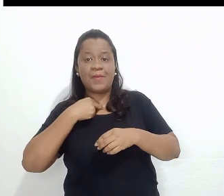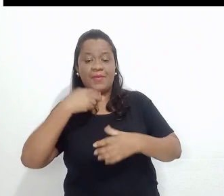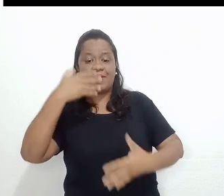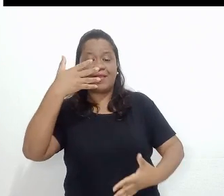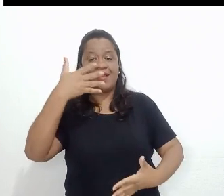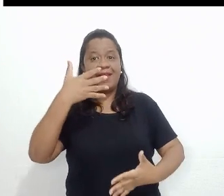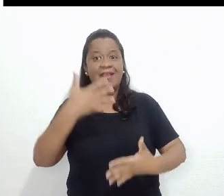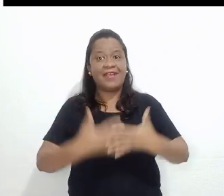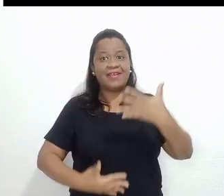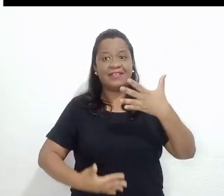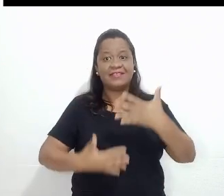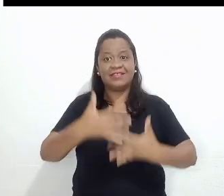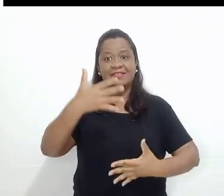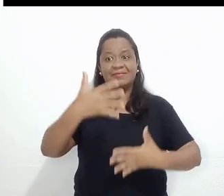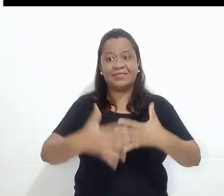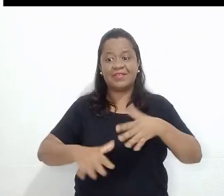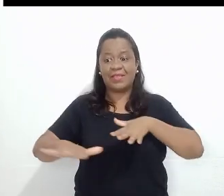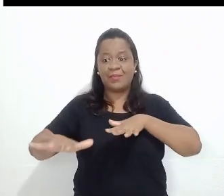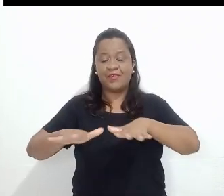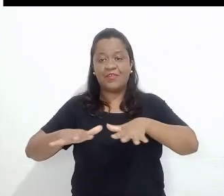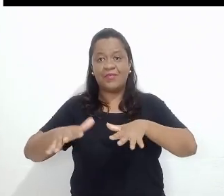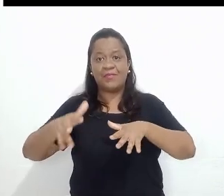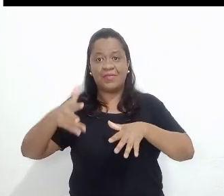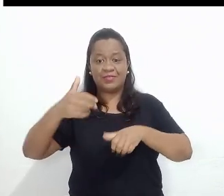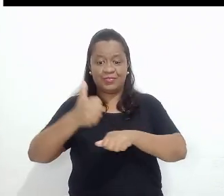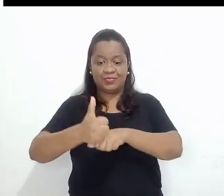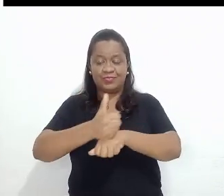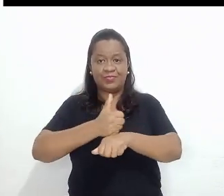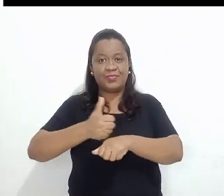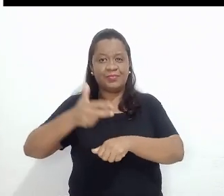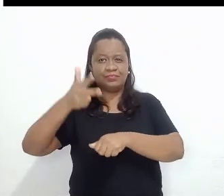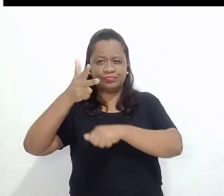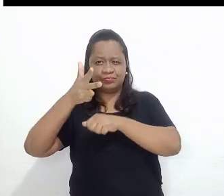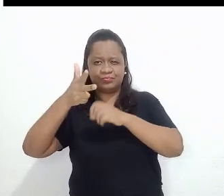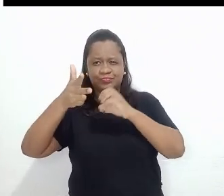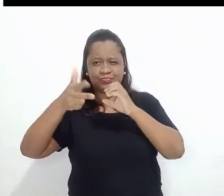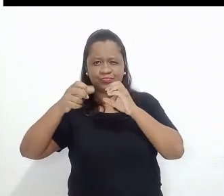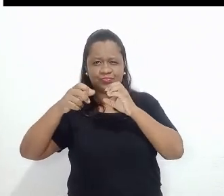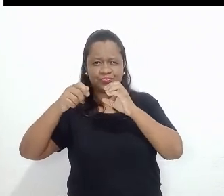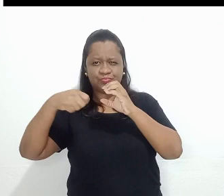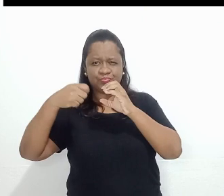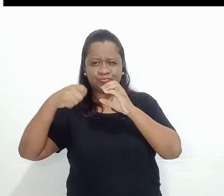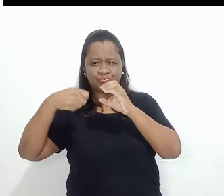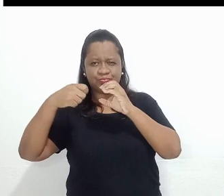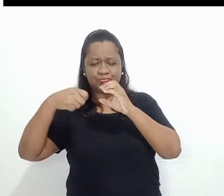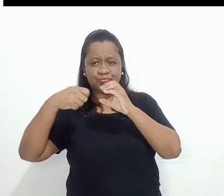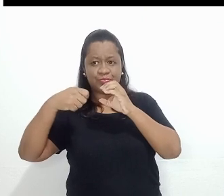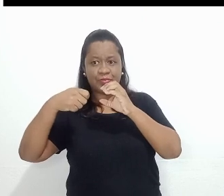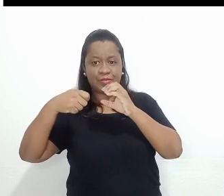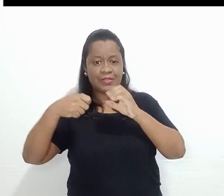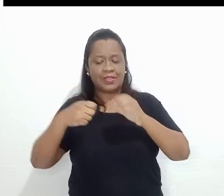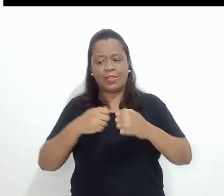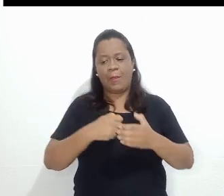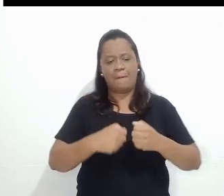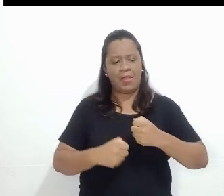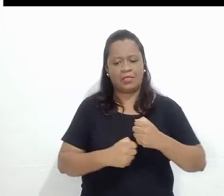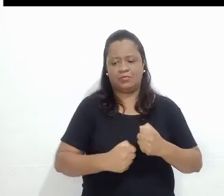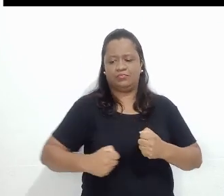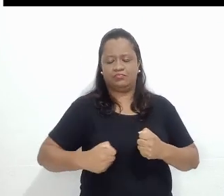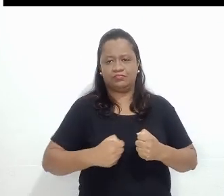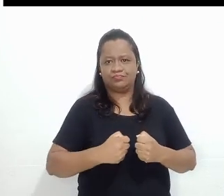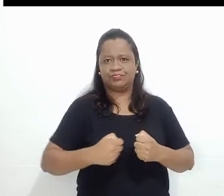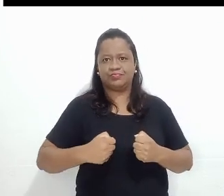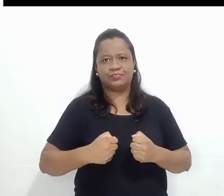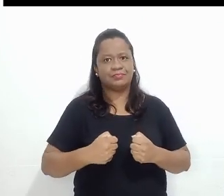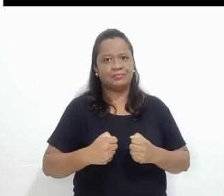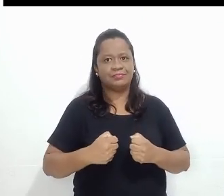movimento de câmera do operador. Né? Ela não pode ir com o braço muito duro, senão vai dar um tranco na câmera. Pode